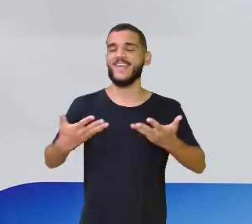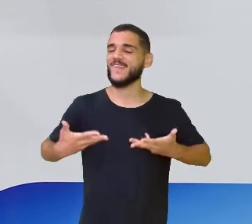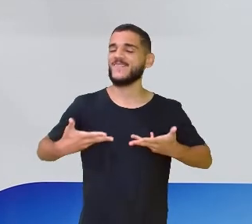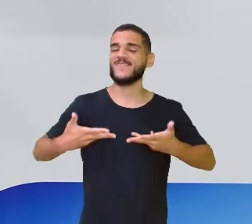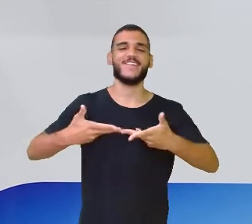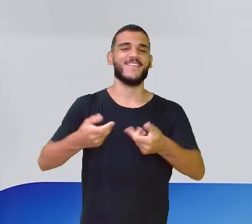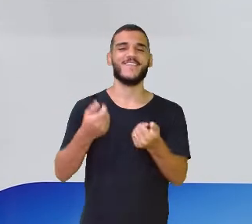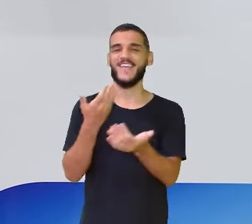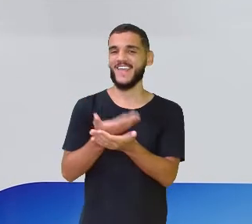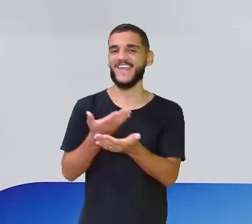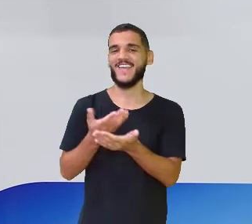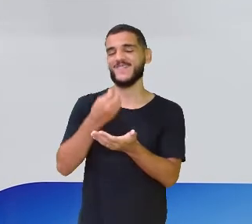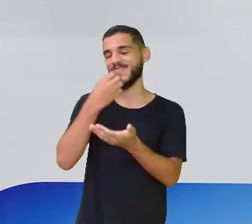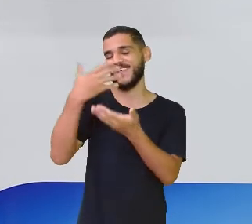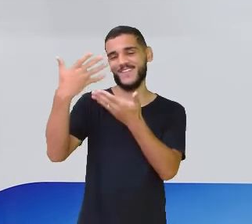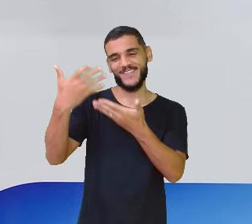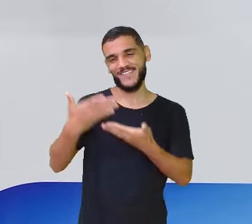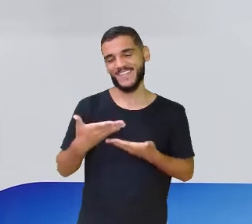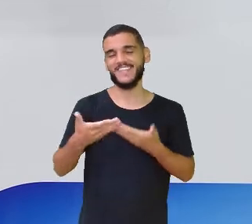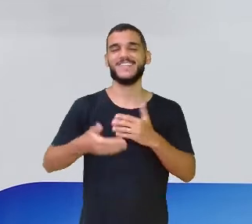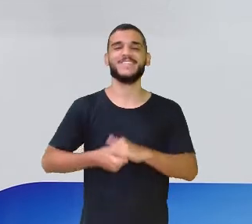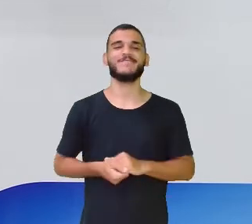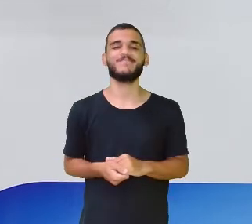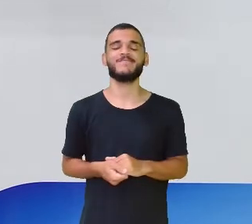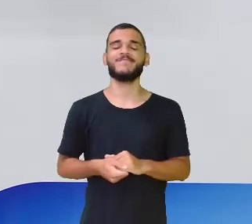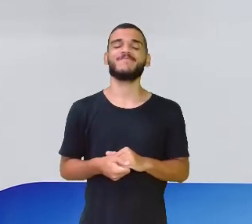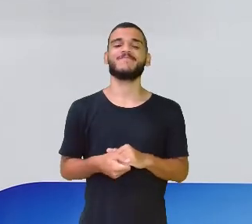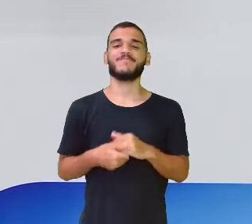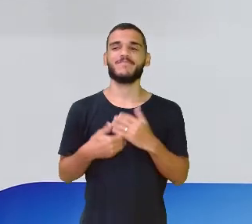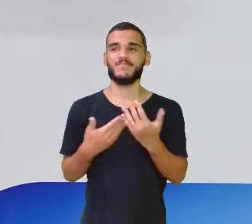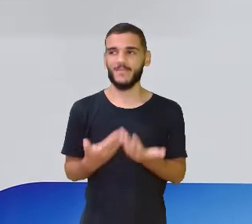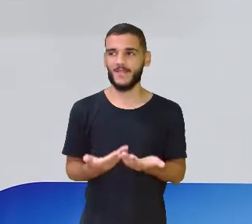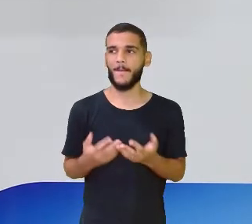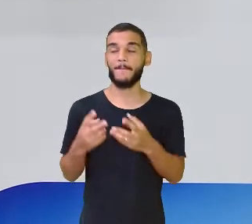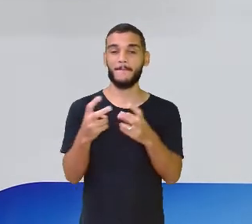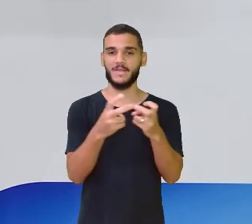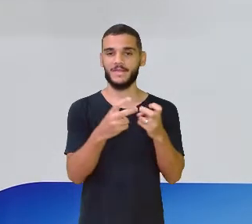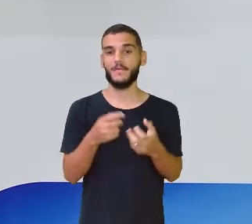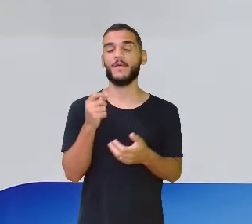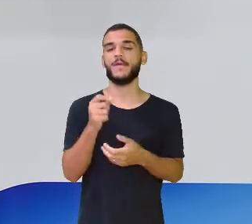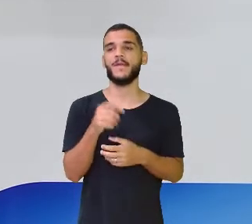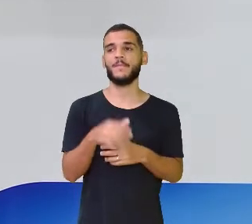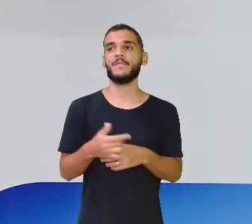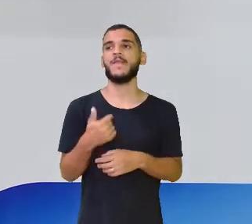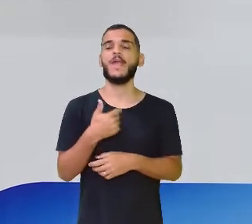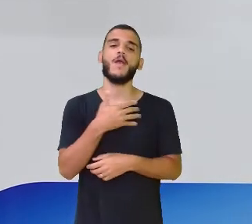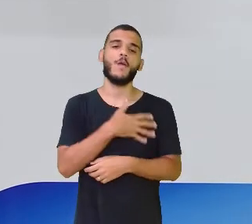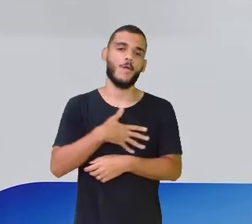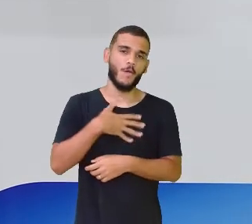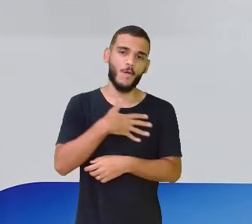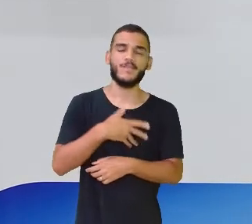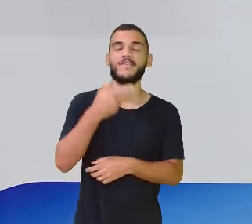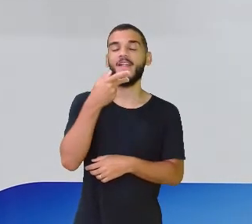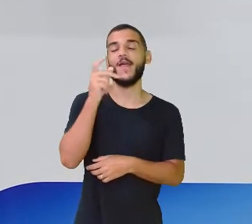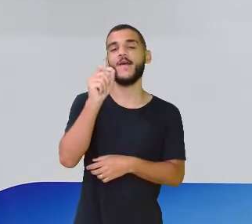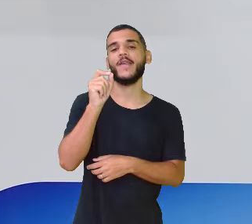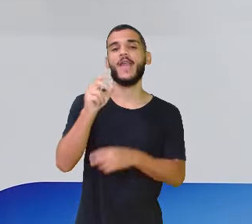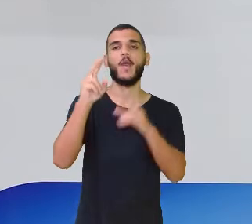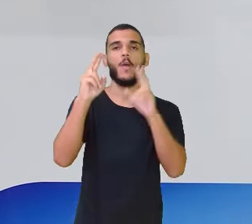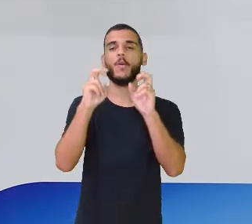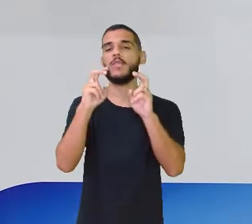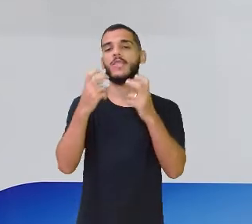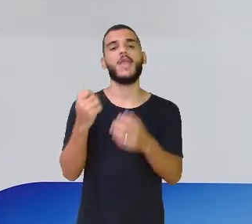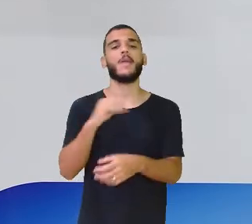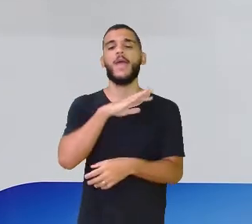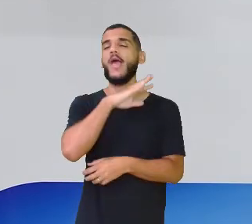a nossa aula. Seja muito bem-vindo também. E olha, gente, eu gosto de falar de bicho, eu gosto de falar de